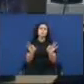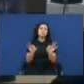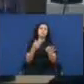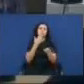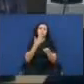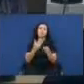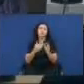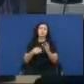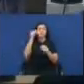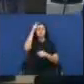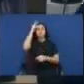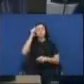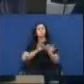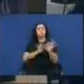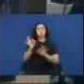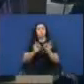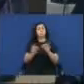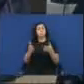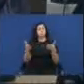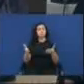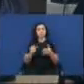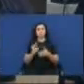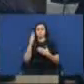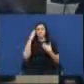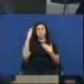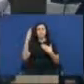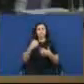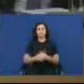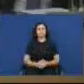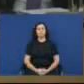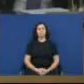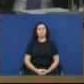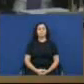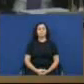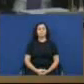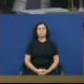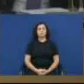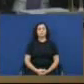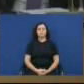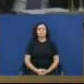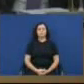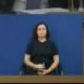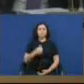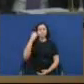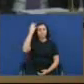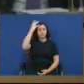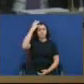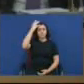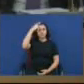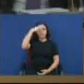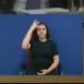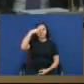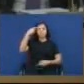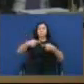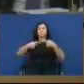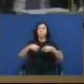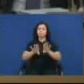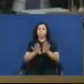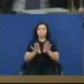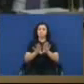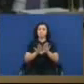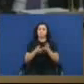de solicitar à prefeitura que regularize essa situação. Obrigado. Desejo discutir. Com a palavra a vereadora Érica